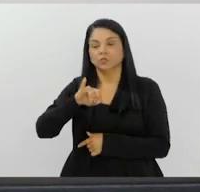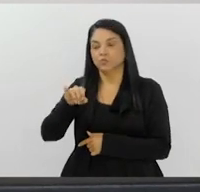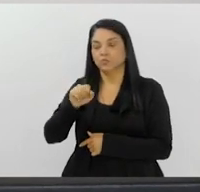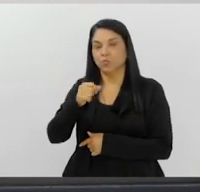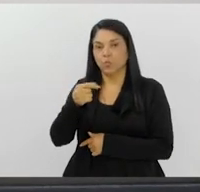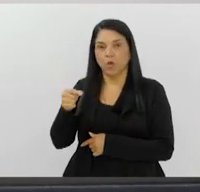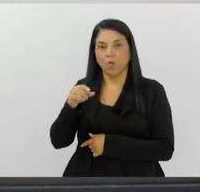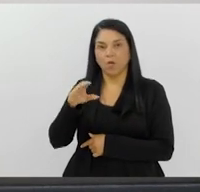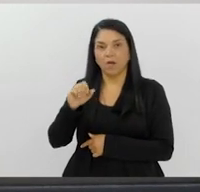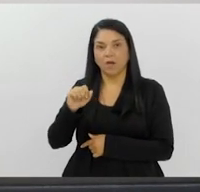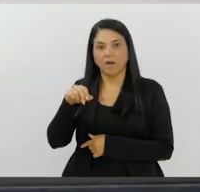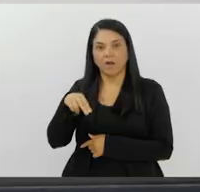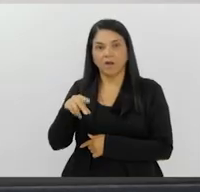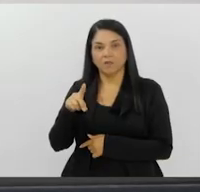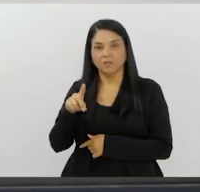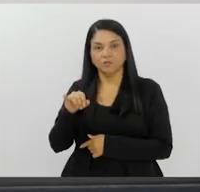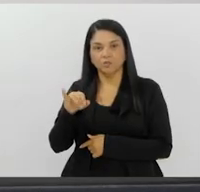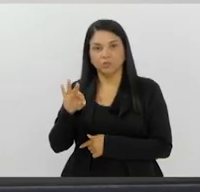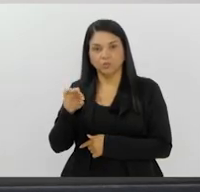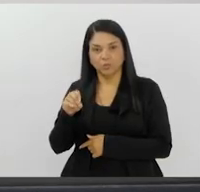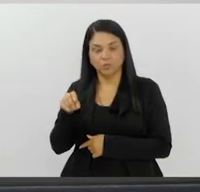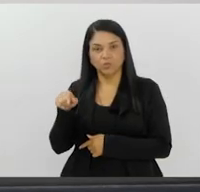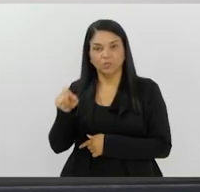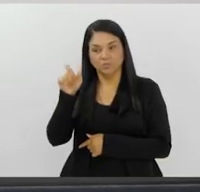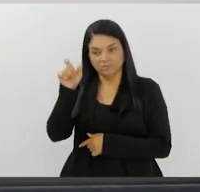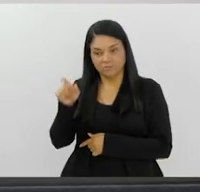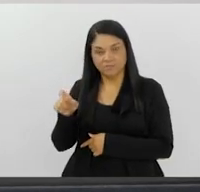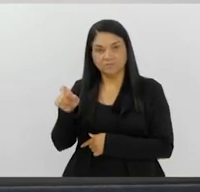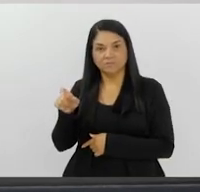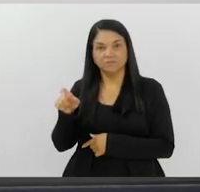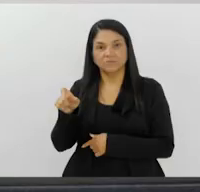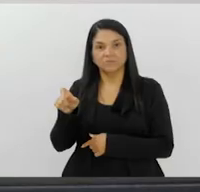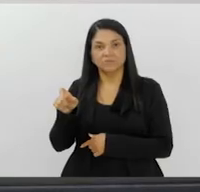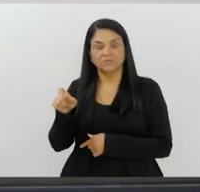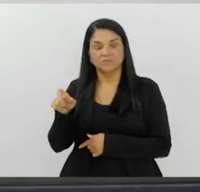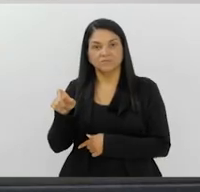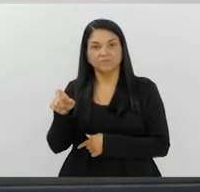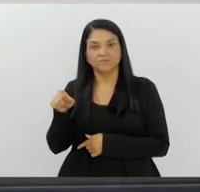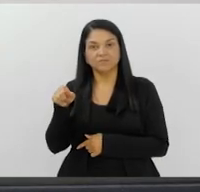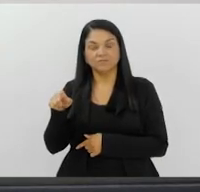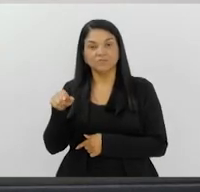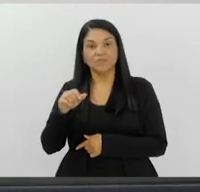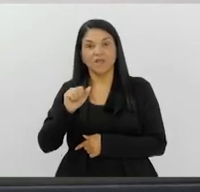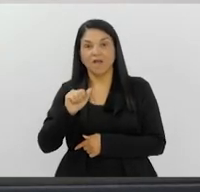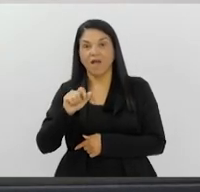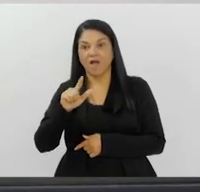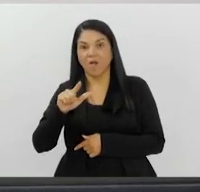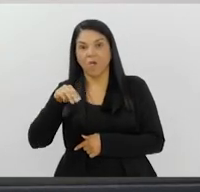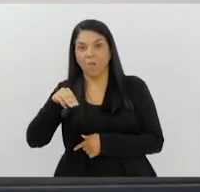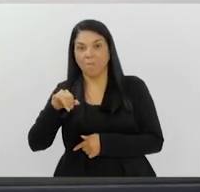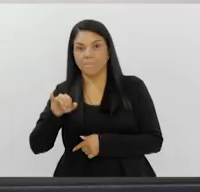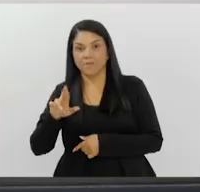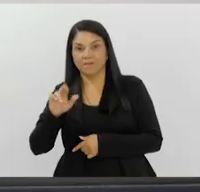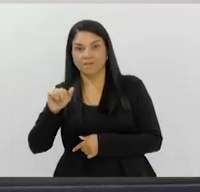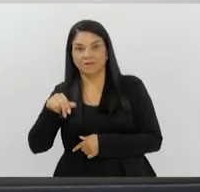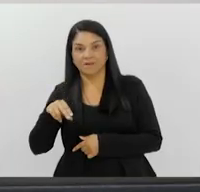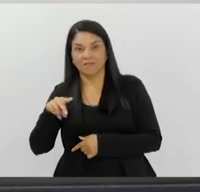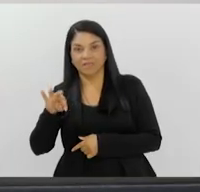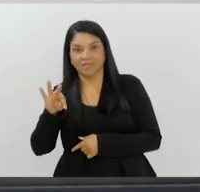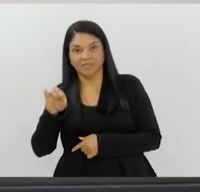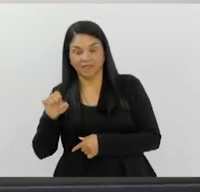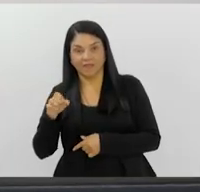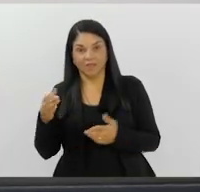como real sou real sou real Pavilhão da Pátria um Almirante que é o atual comandante da